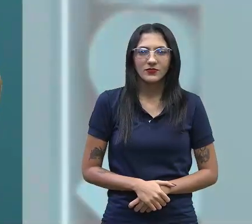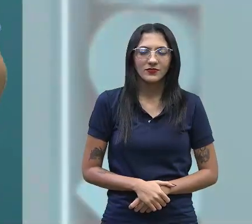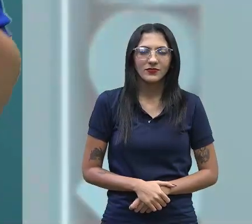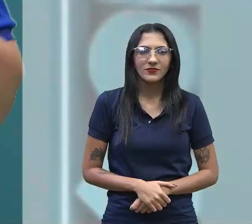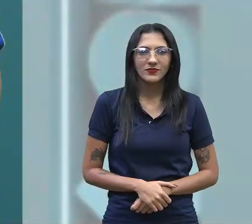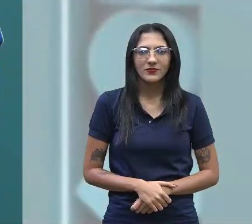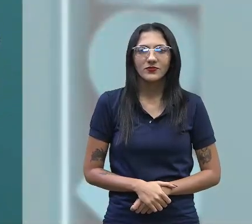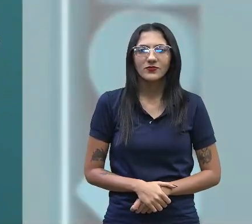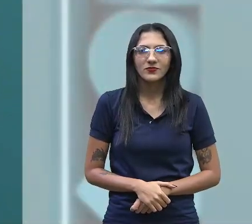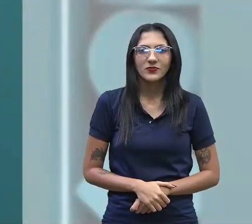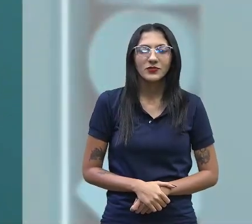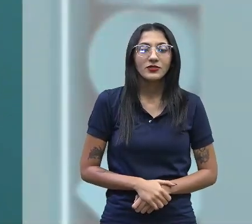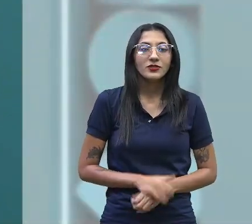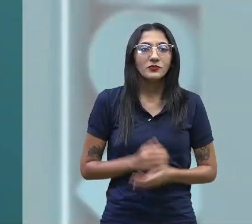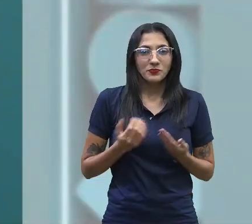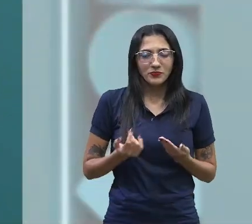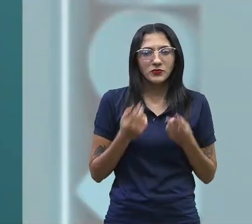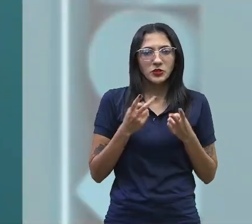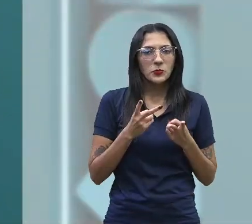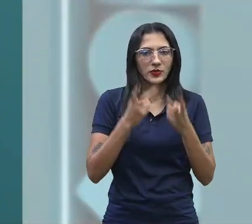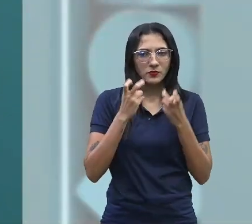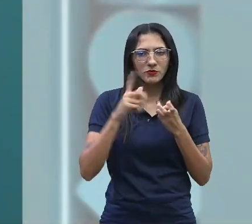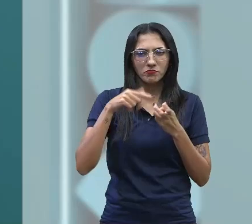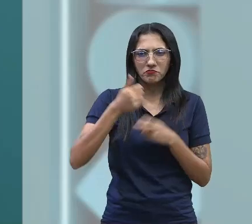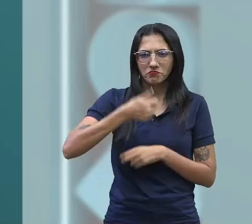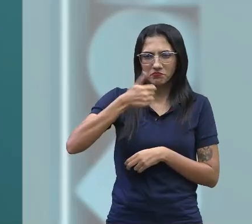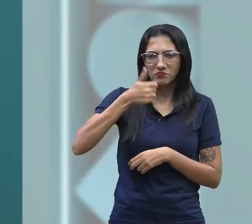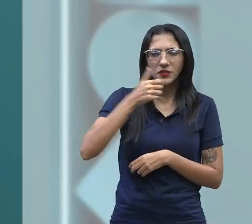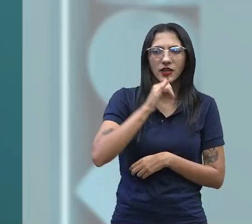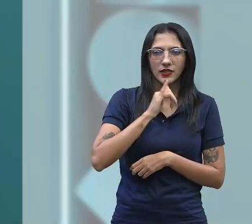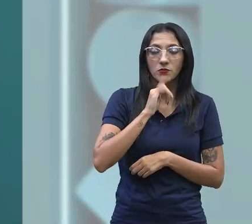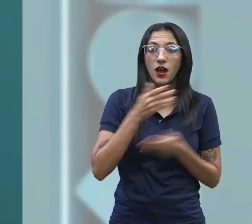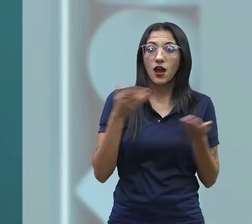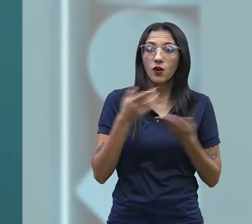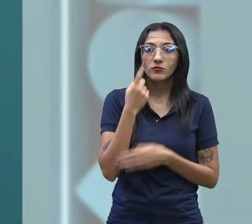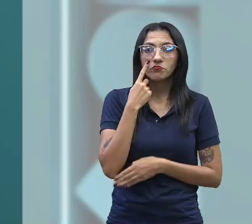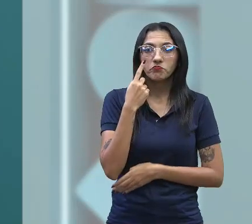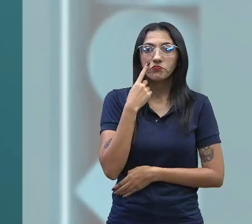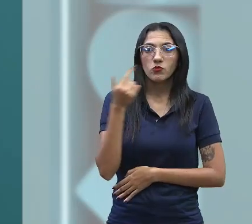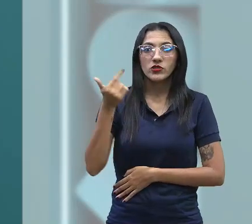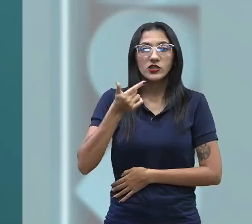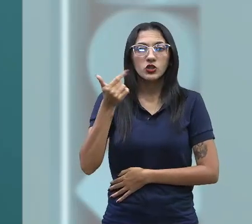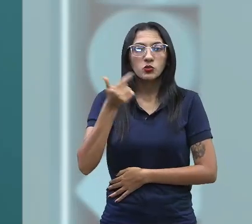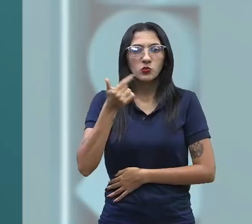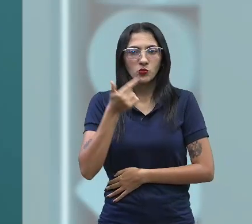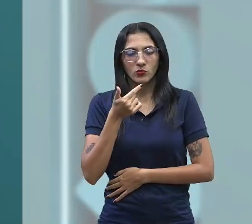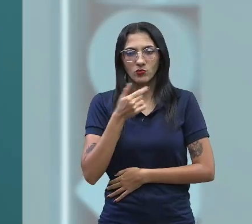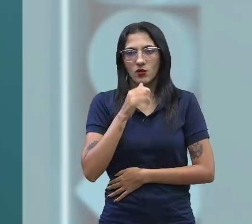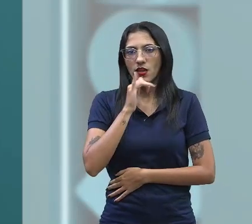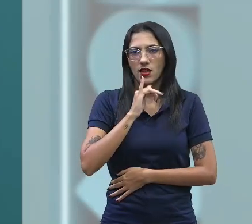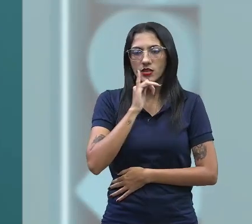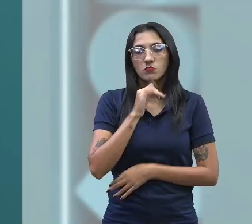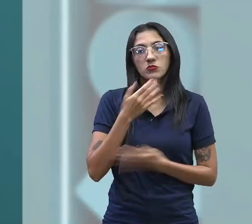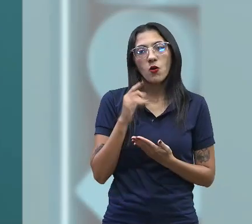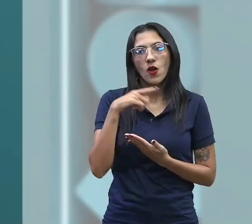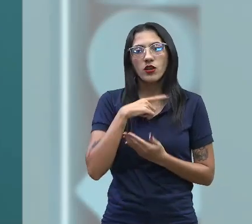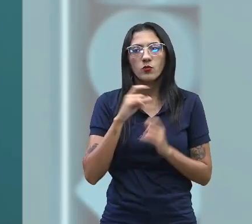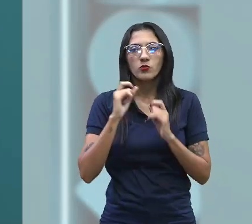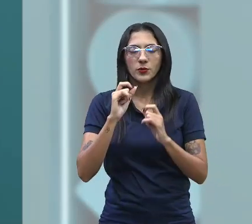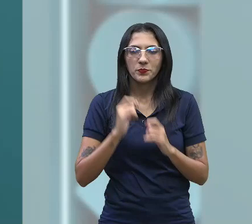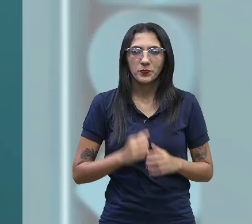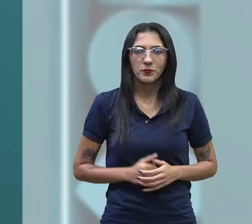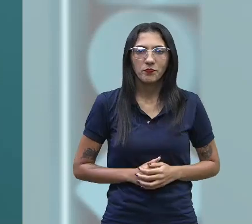Então, turmas, observamos aí o primeiro exemplo. Agora vamos conhecer o segundo exemplo, que é justamente uma